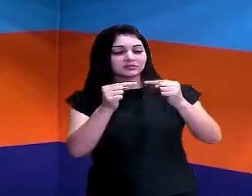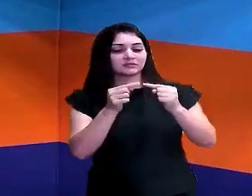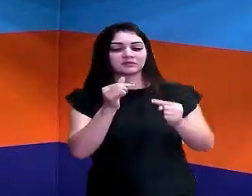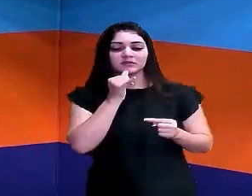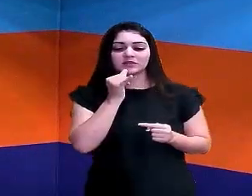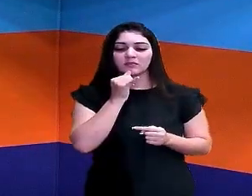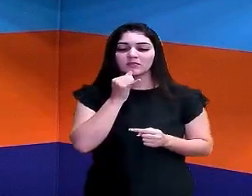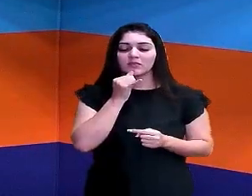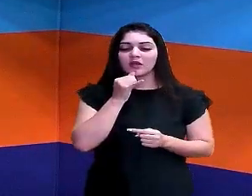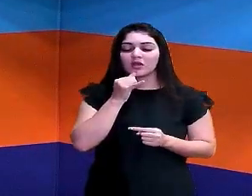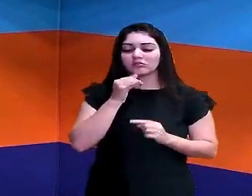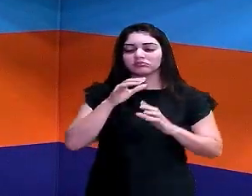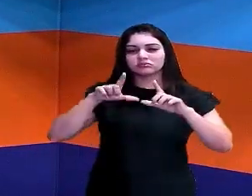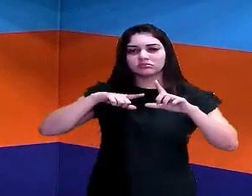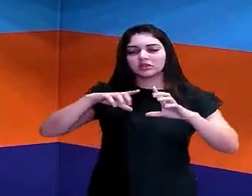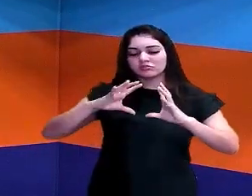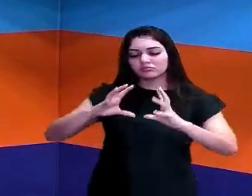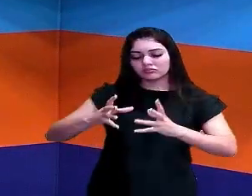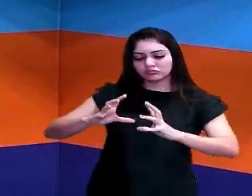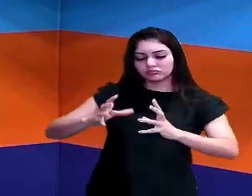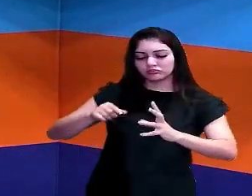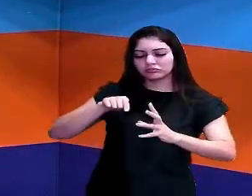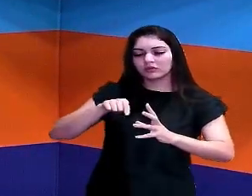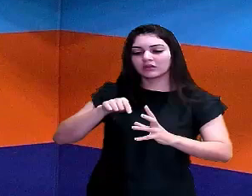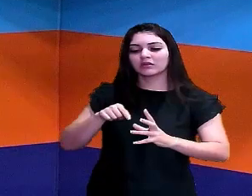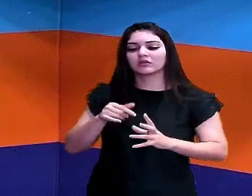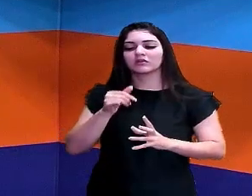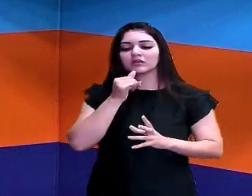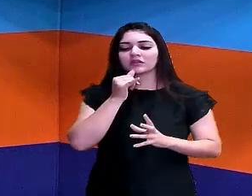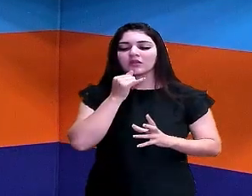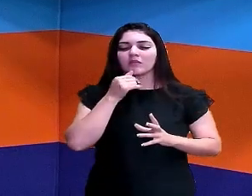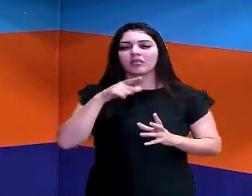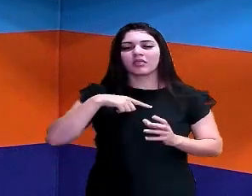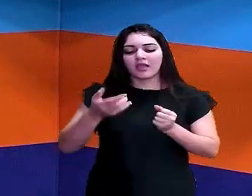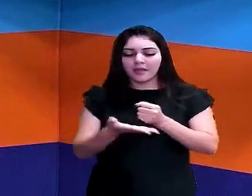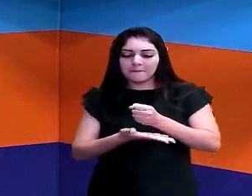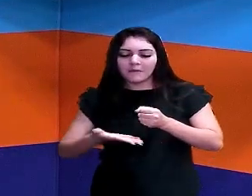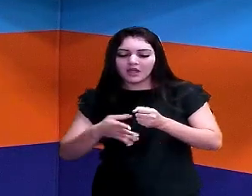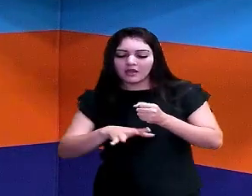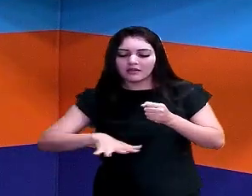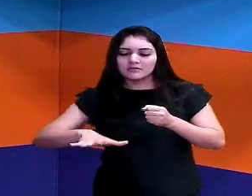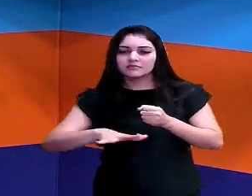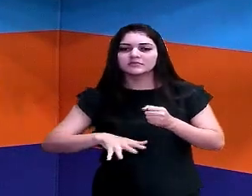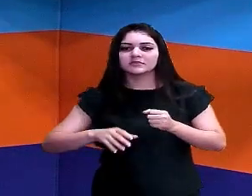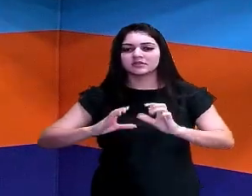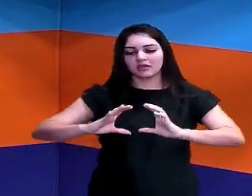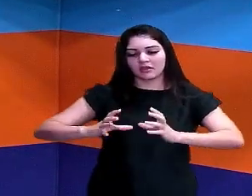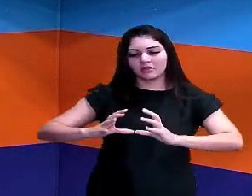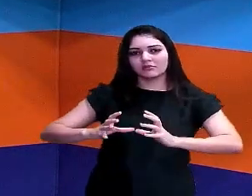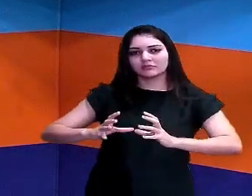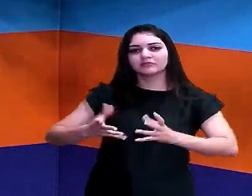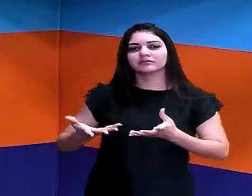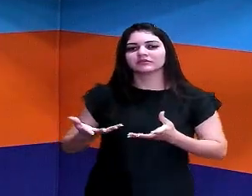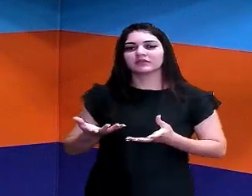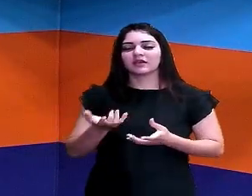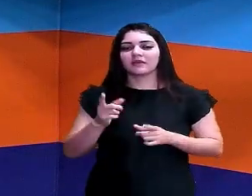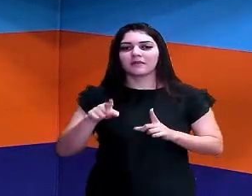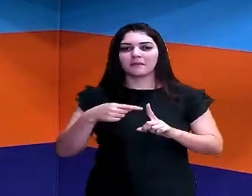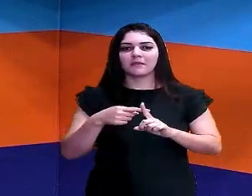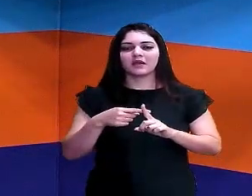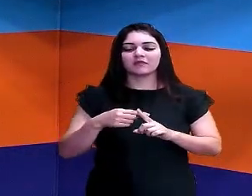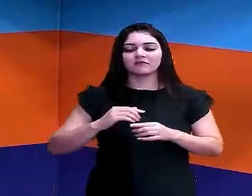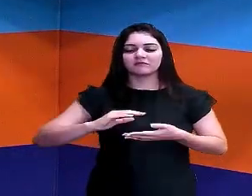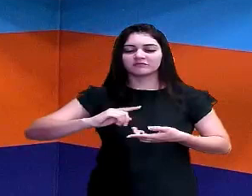corpo redondo, ó, redondo, aqui a base redonda, então ele vai